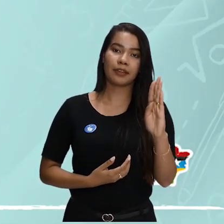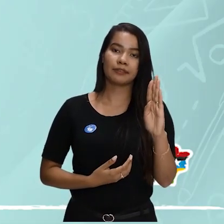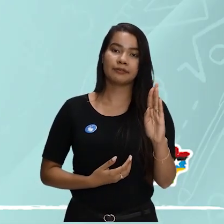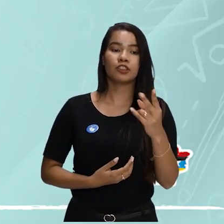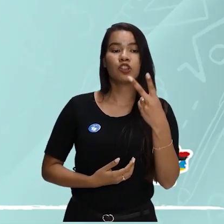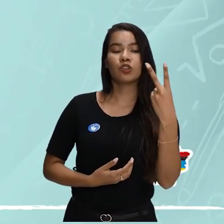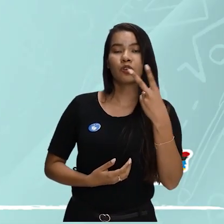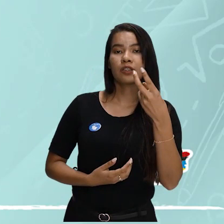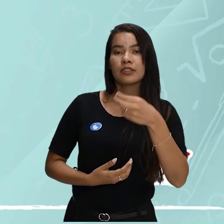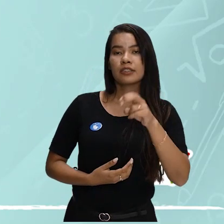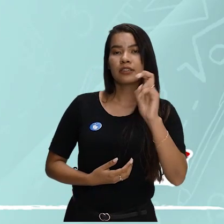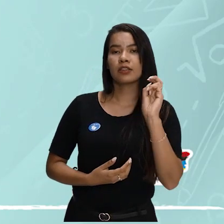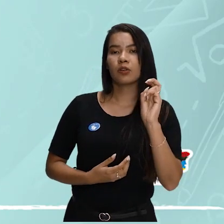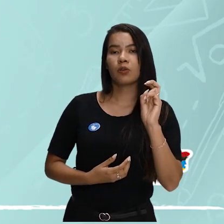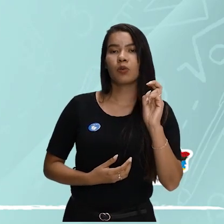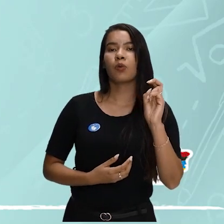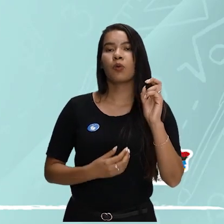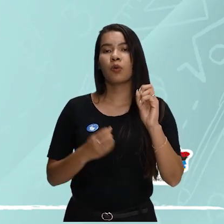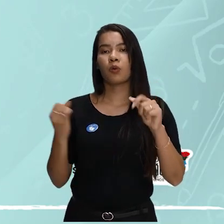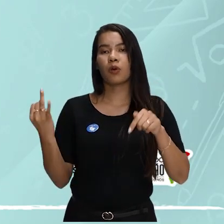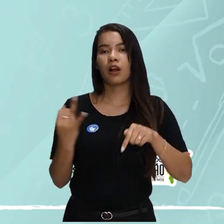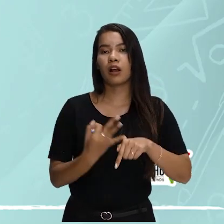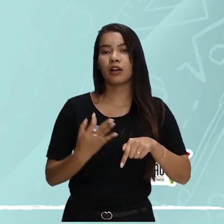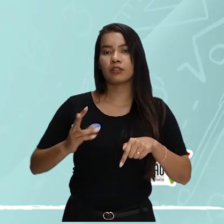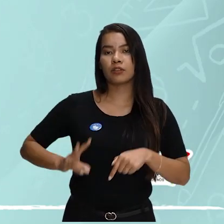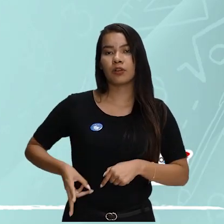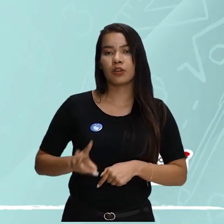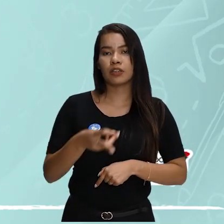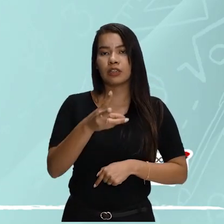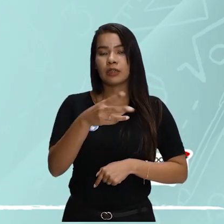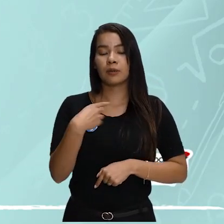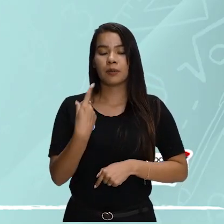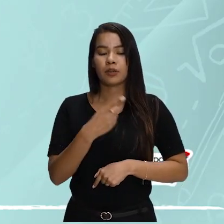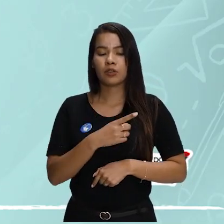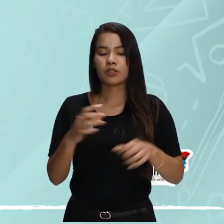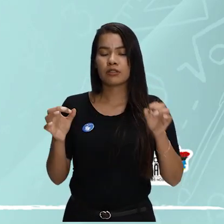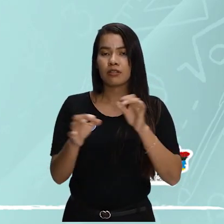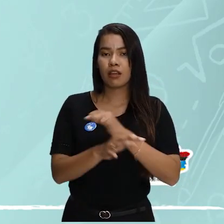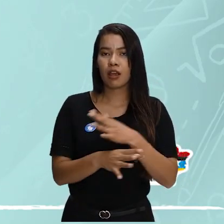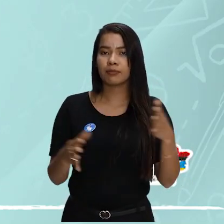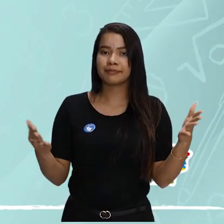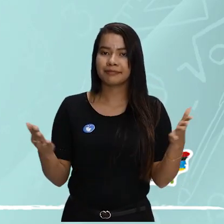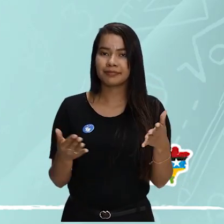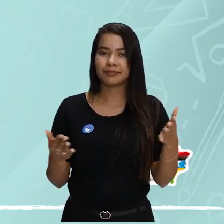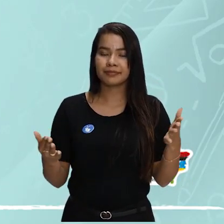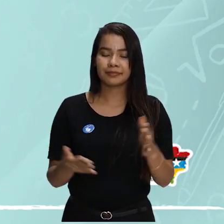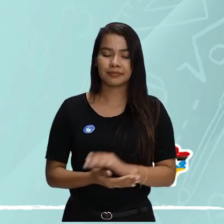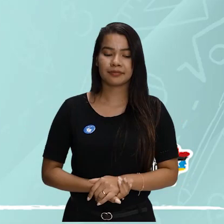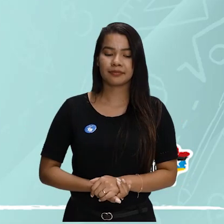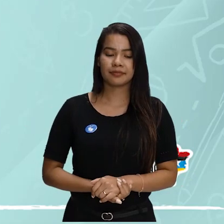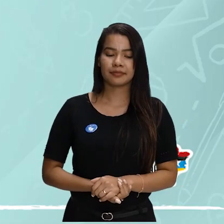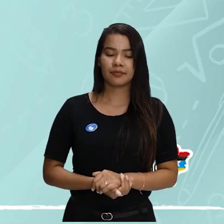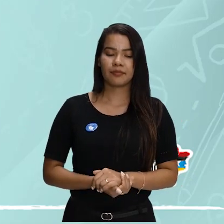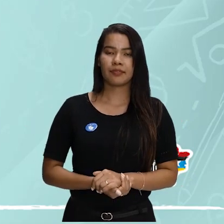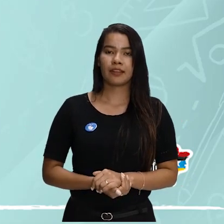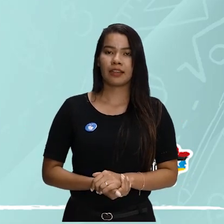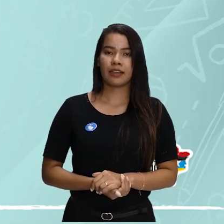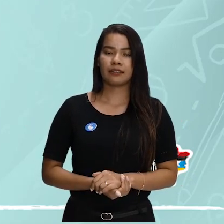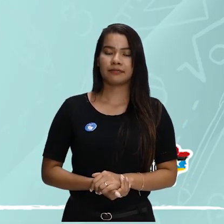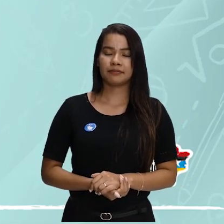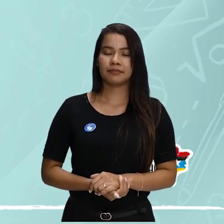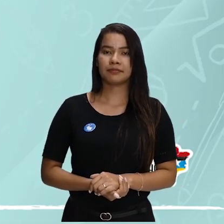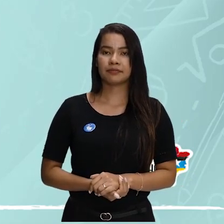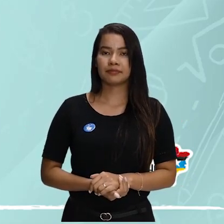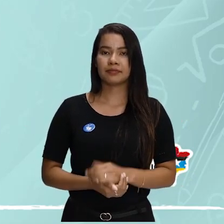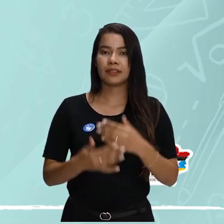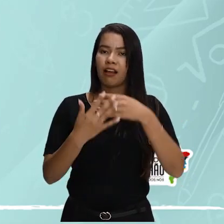qualitativas contínuas. E para a gente encerrar aqui essa lista de questões